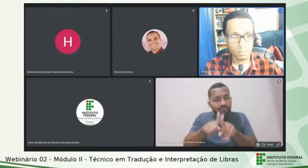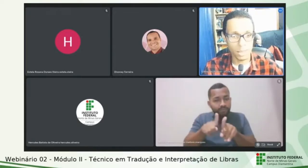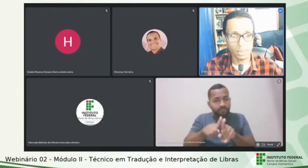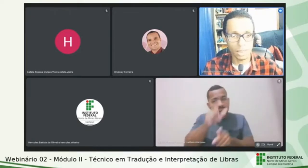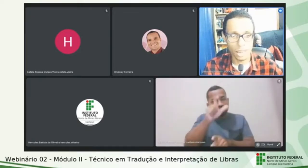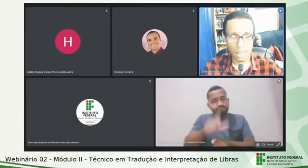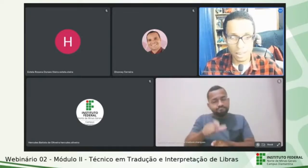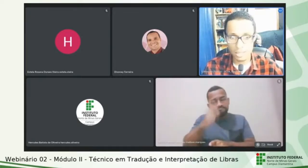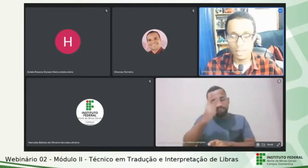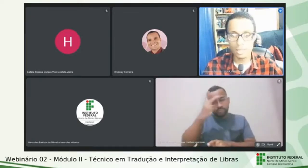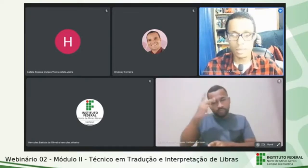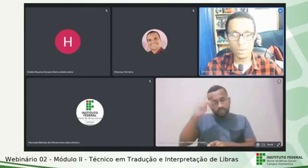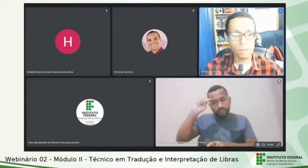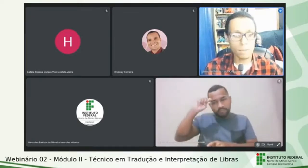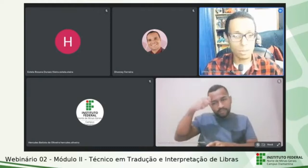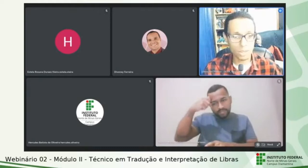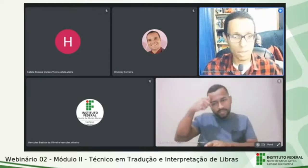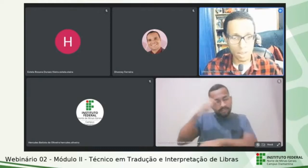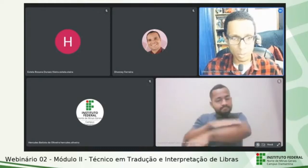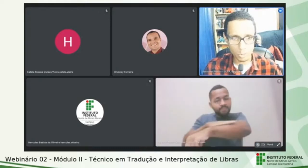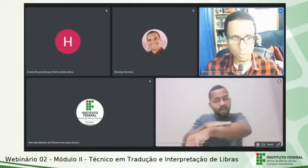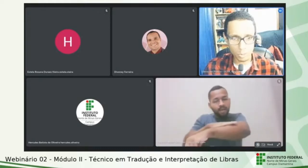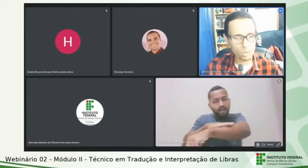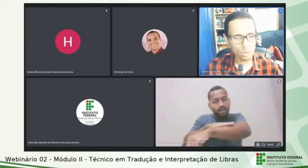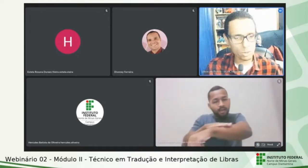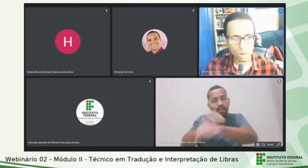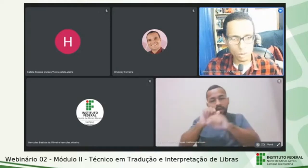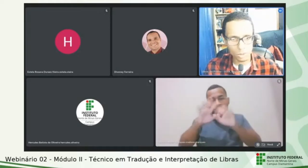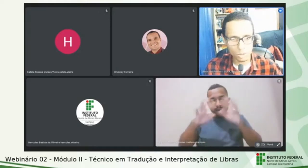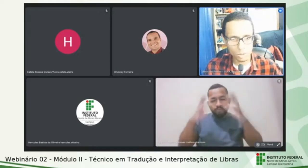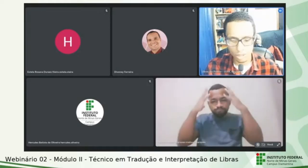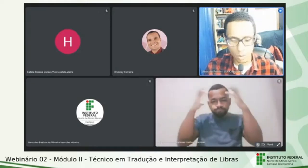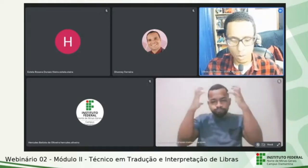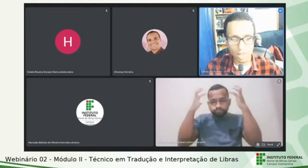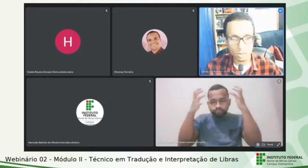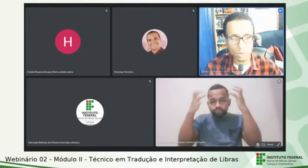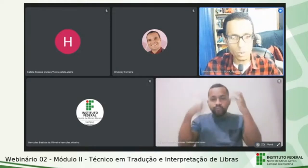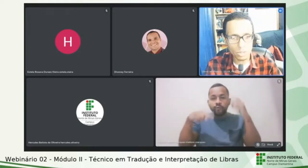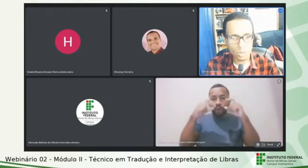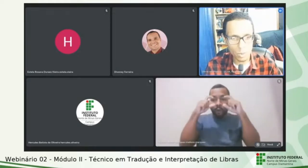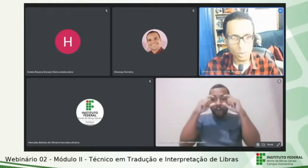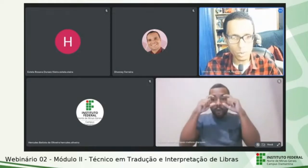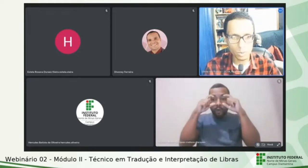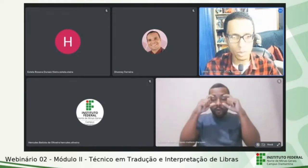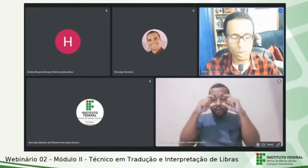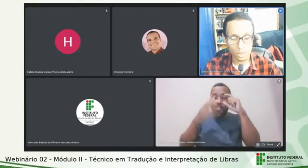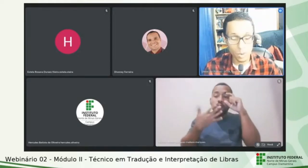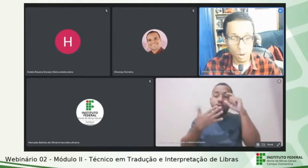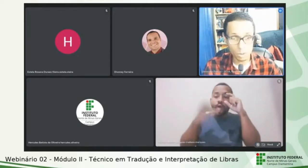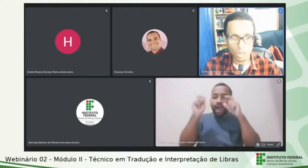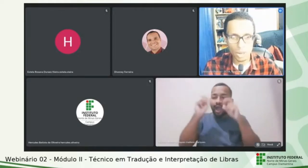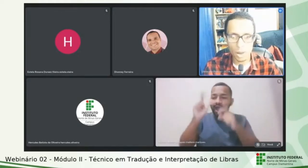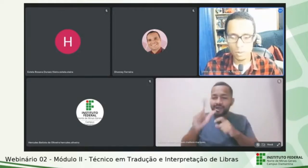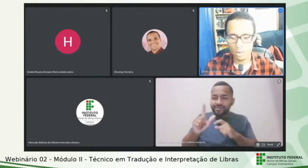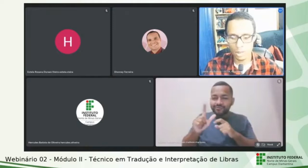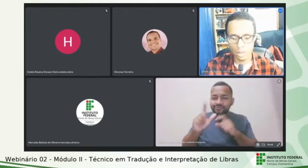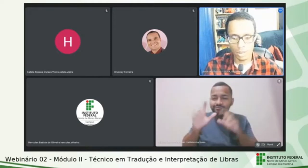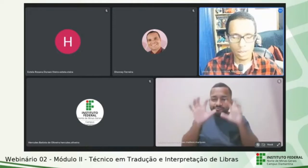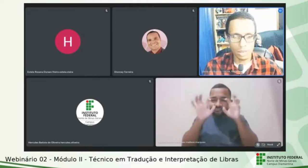de pele clara, tenho cabelos crespos, uso óculos de cor azul escuro, um óculos de